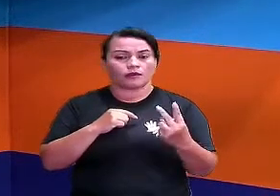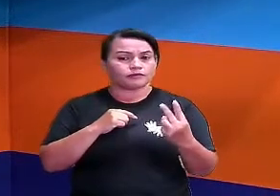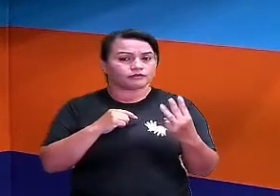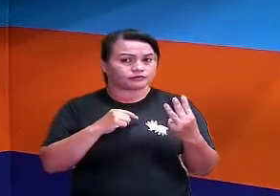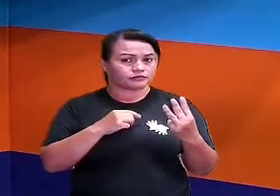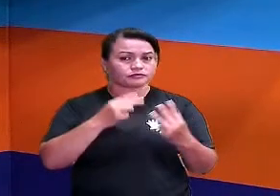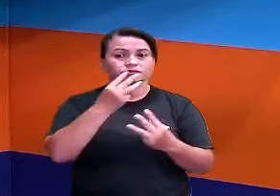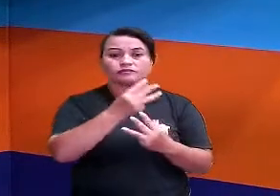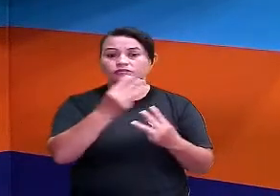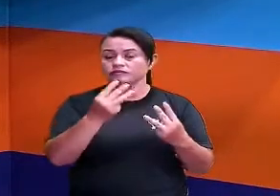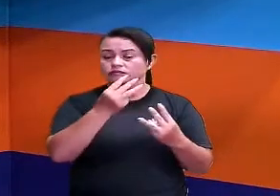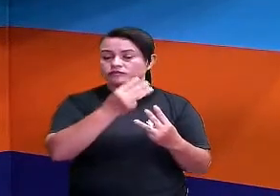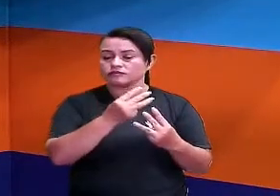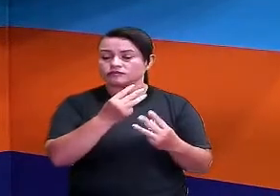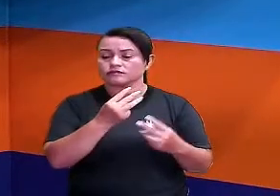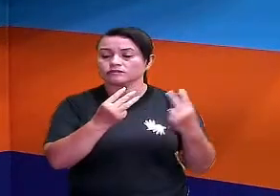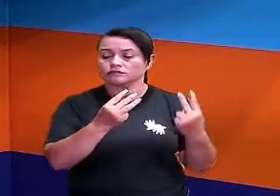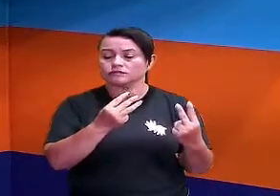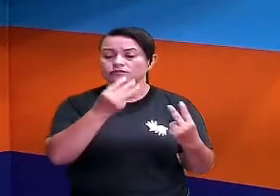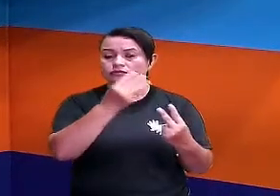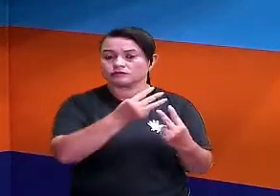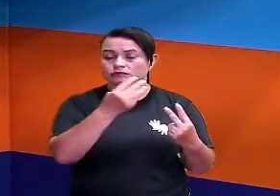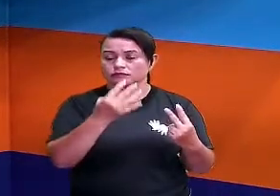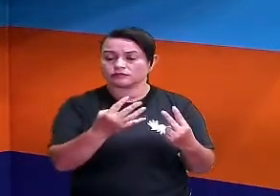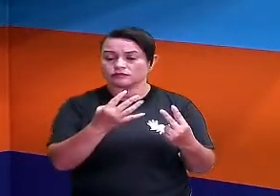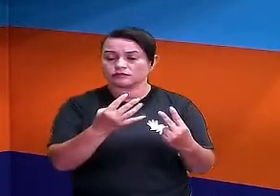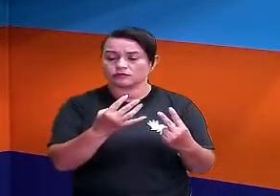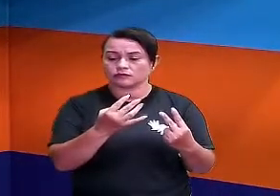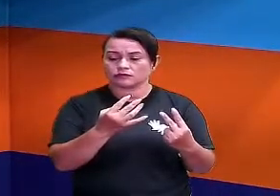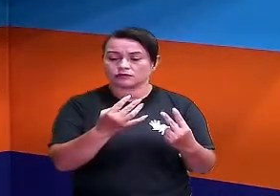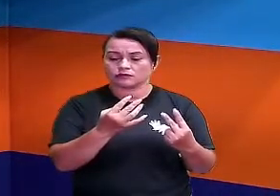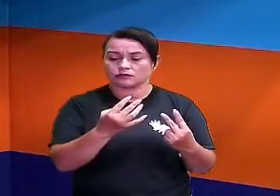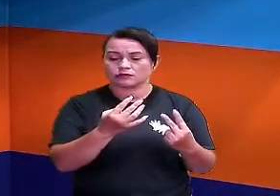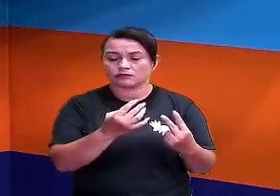do 33, 2 repetições do 34,